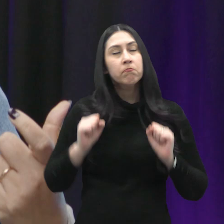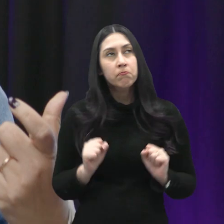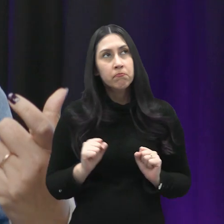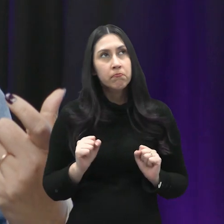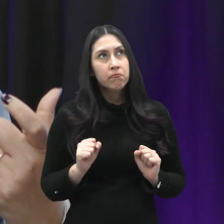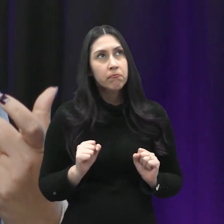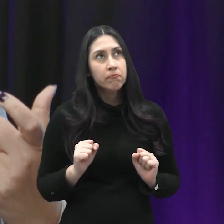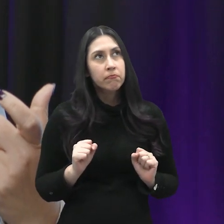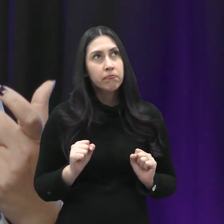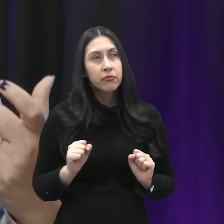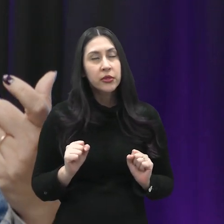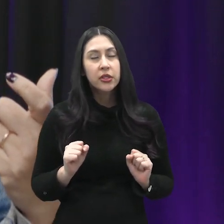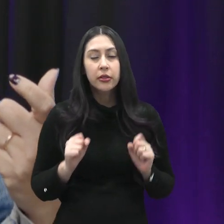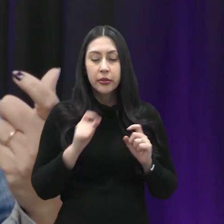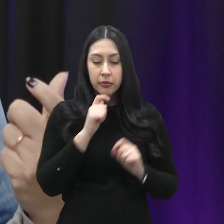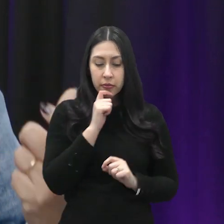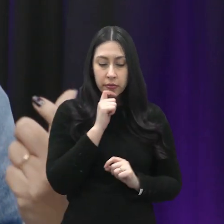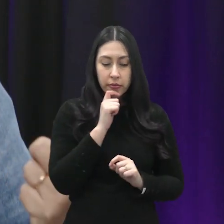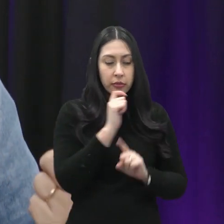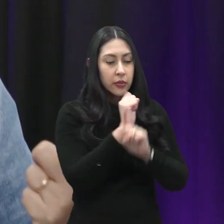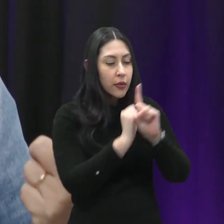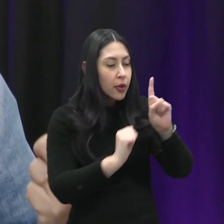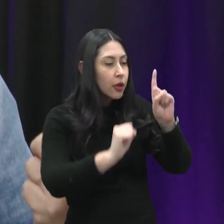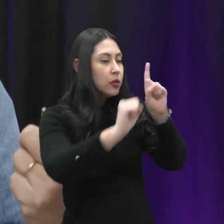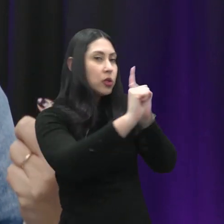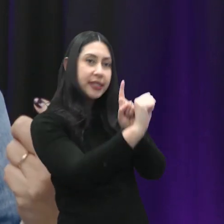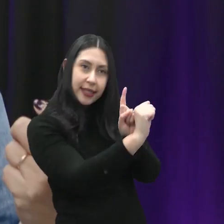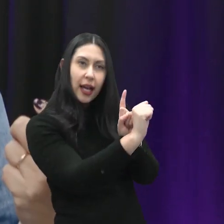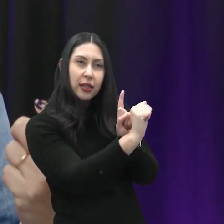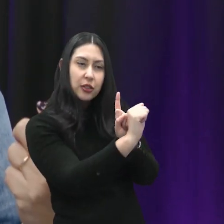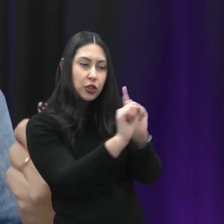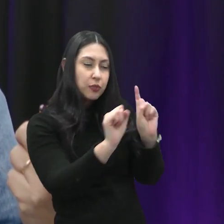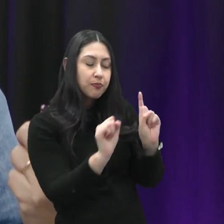Quando que na sociedade